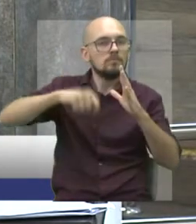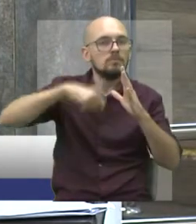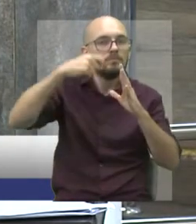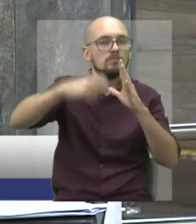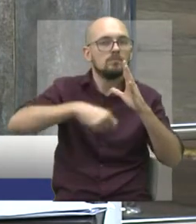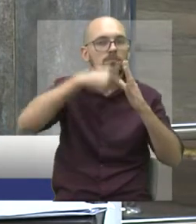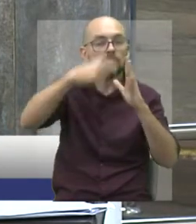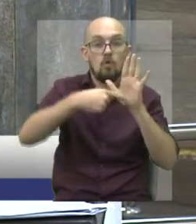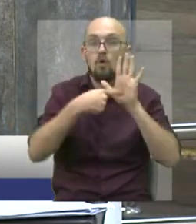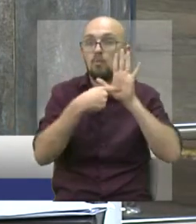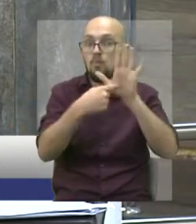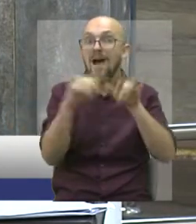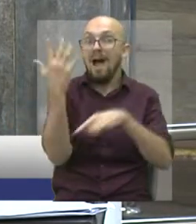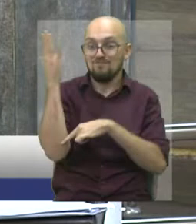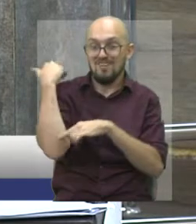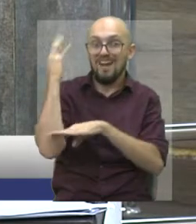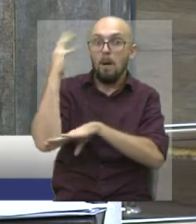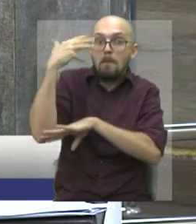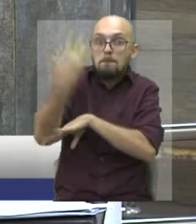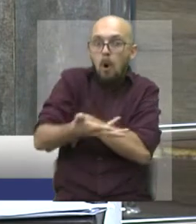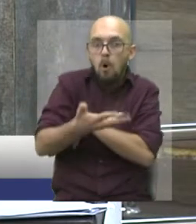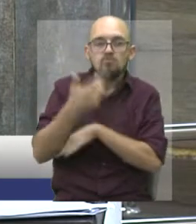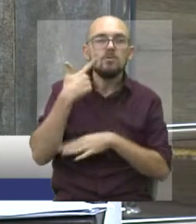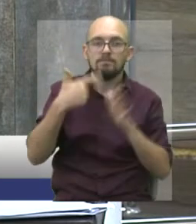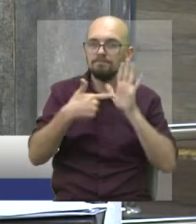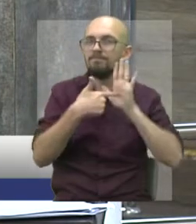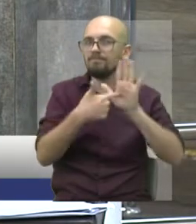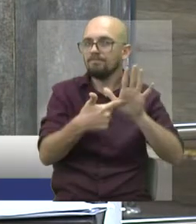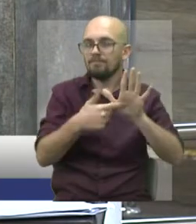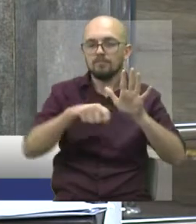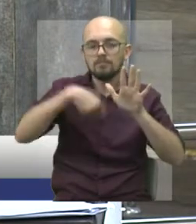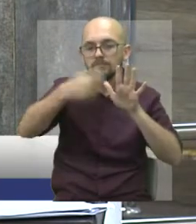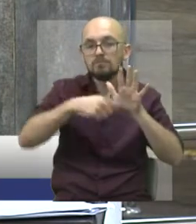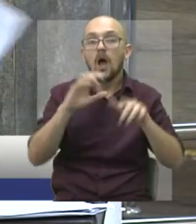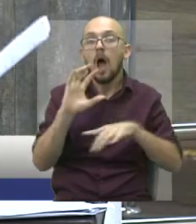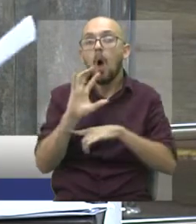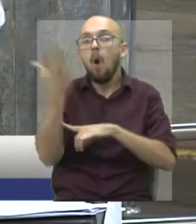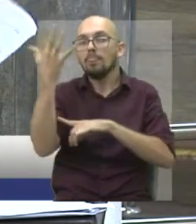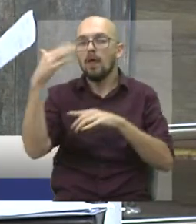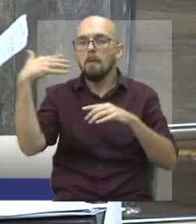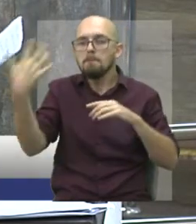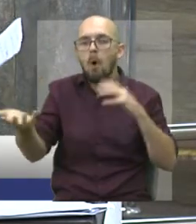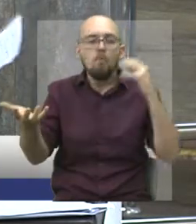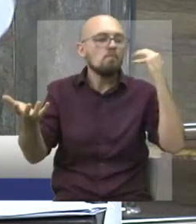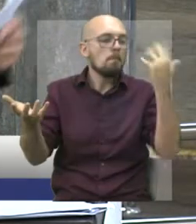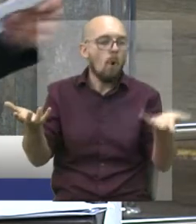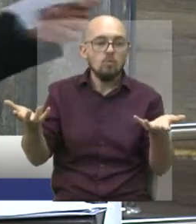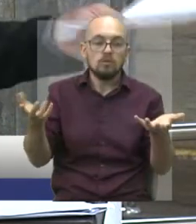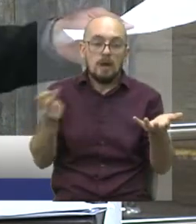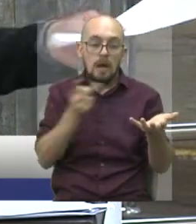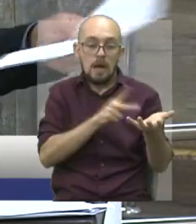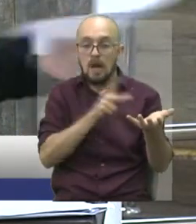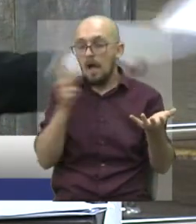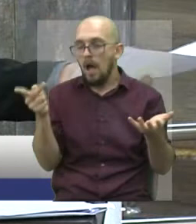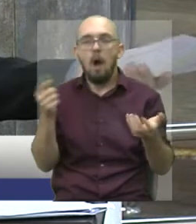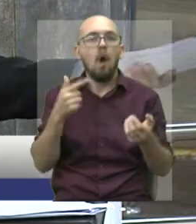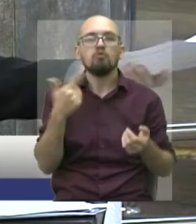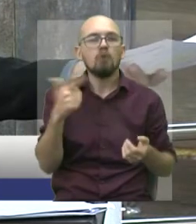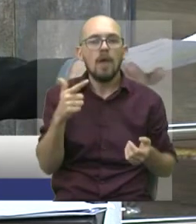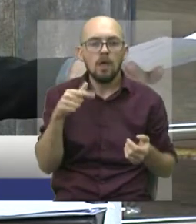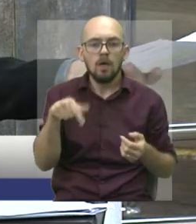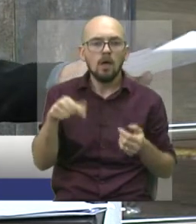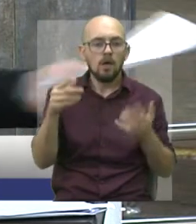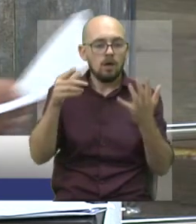caiu, e o que pode vir acontecer se cair essas outras duas. Não tem risco de queda essas duas. A outra mesma caiu do